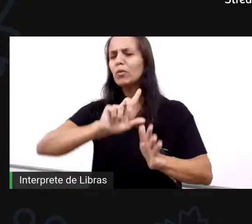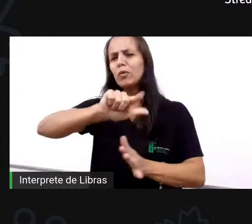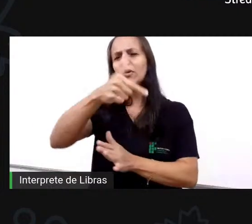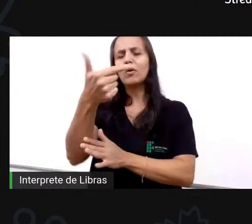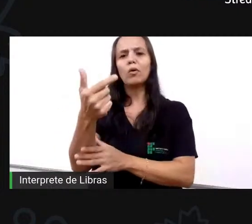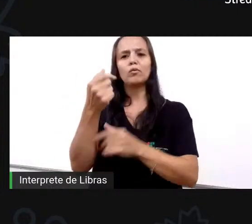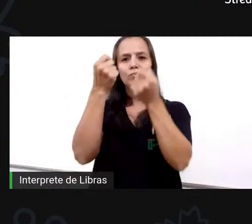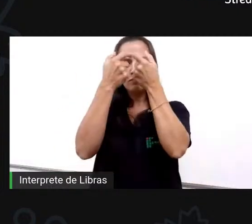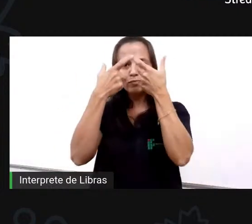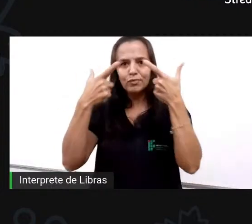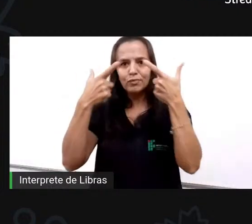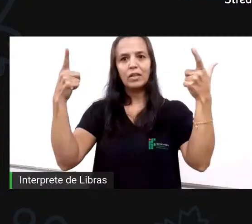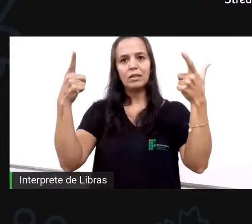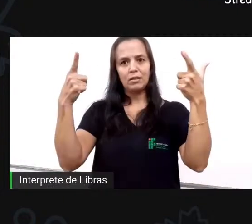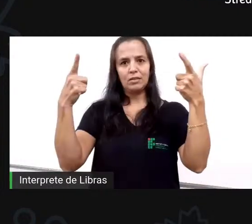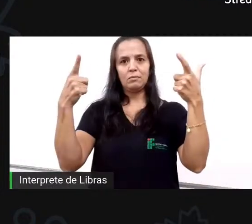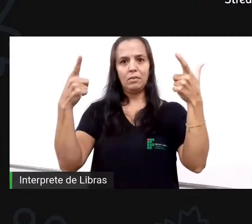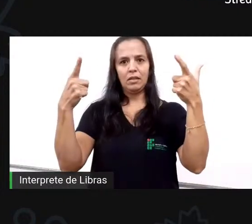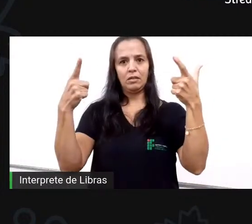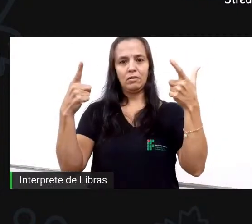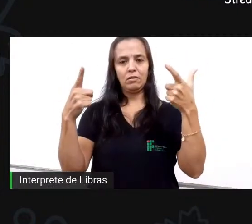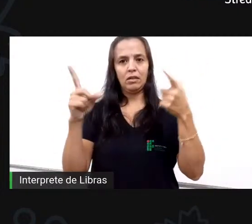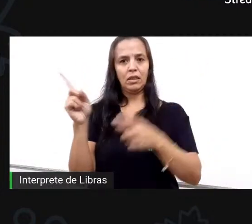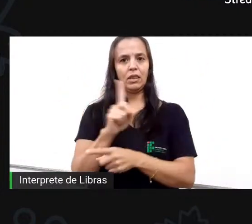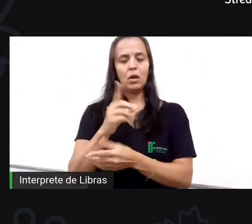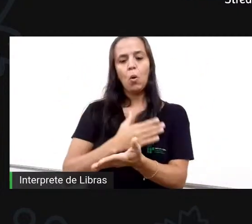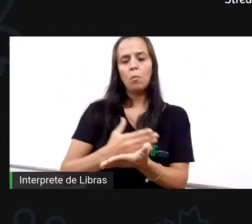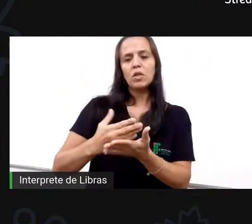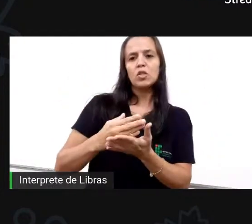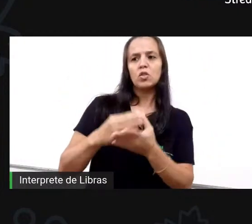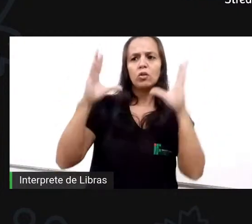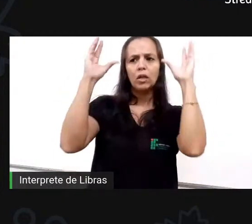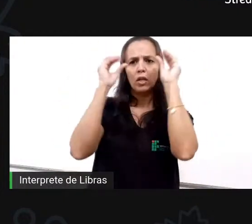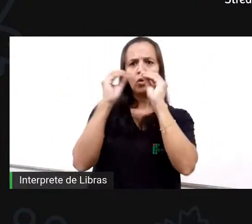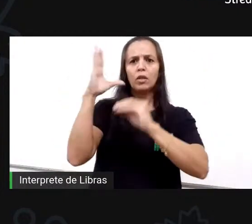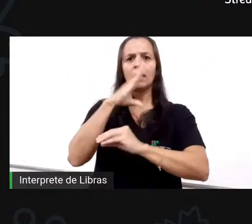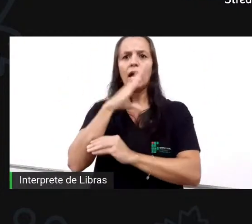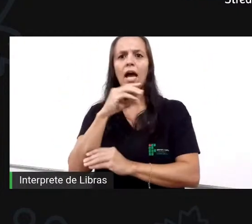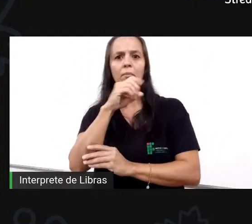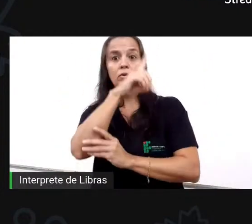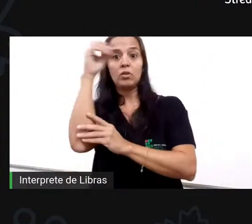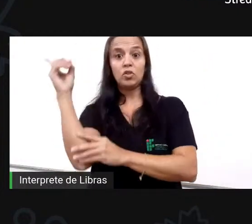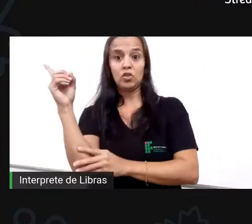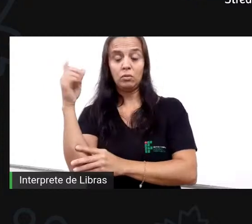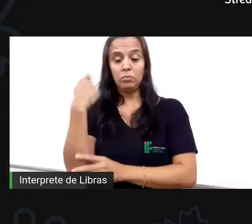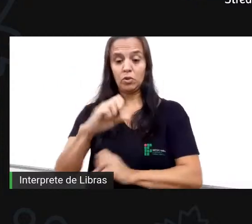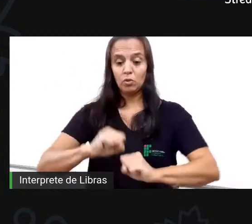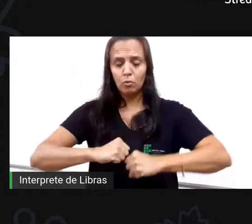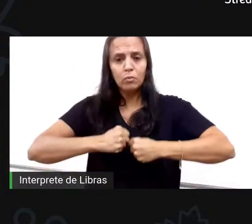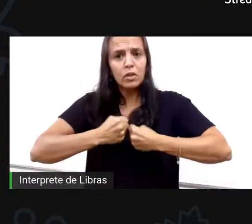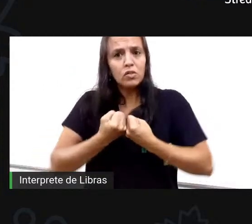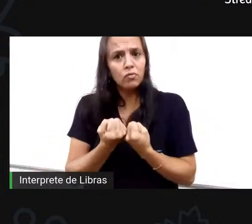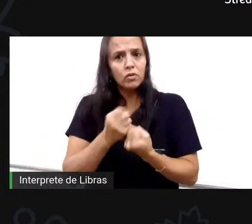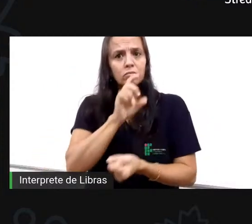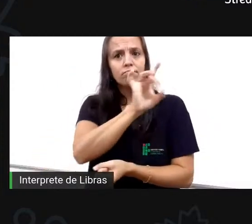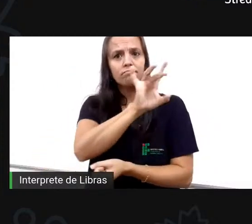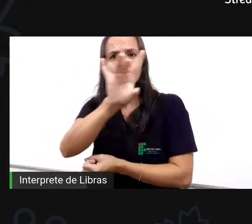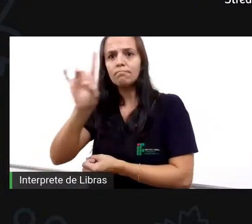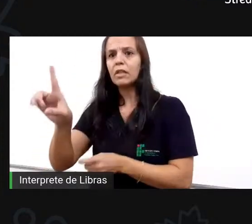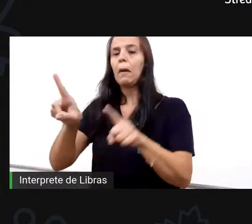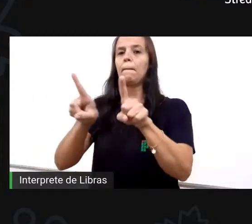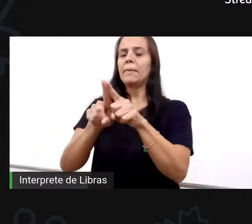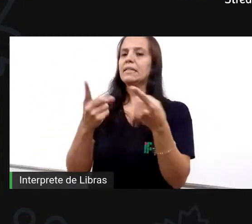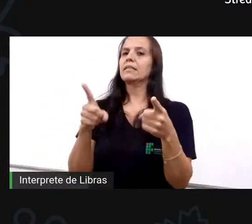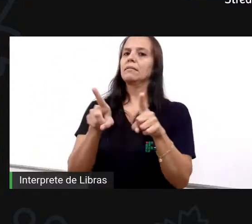conhecimentos, não se fez da noite para o dia. Exigiu muito esforço individual, mas também integração